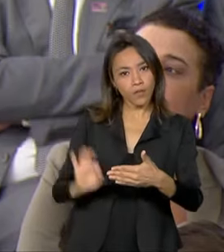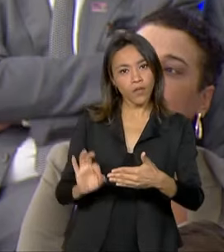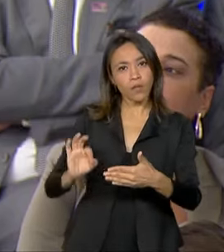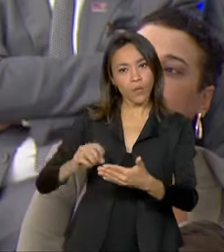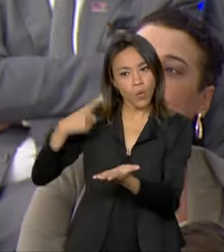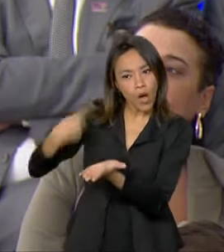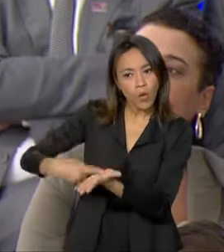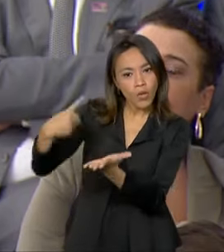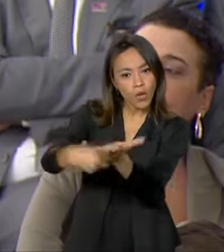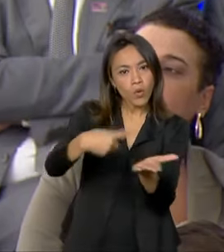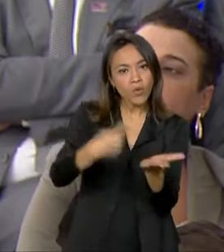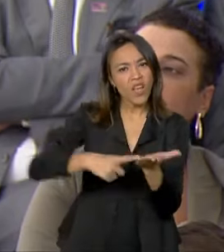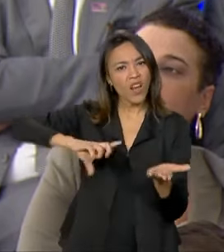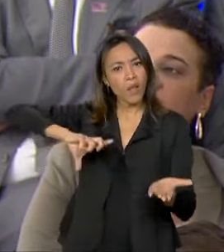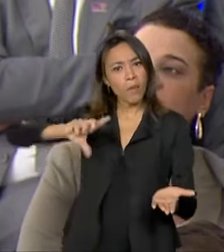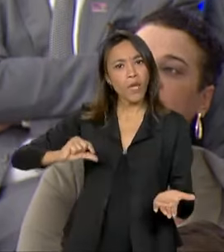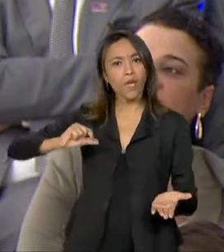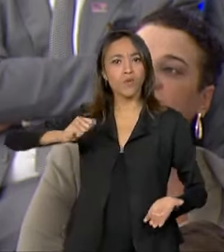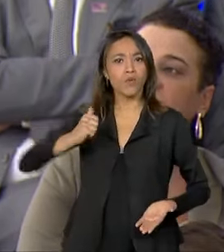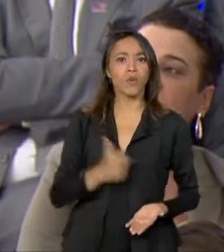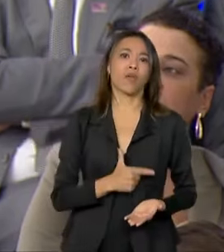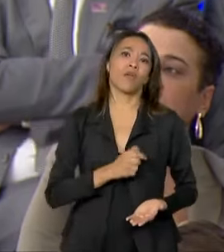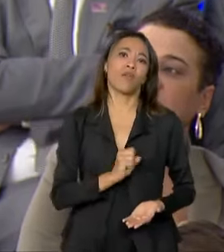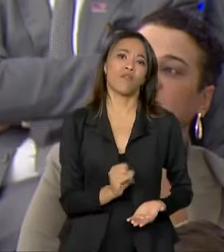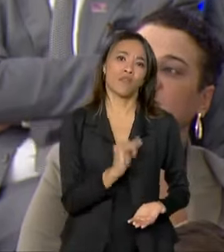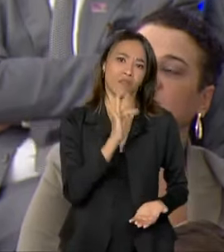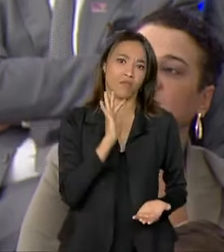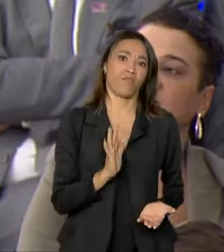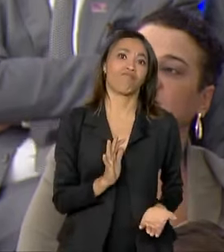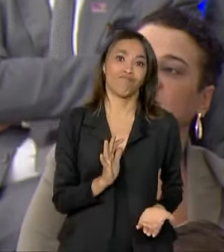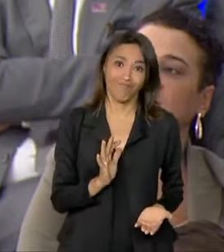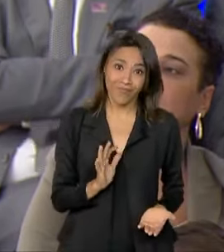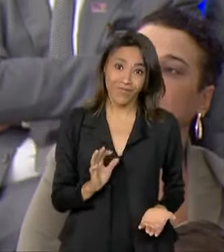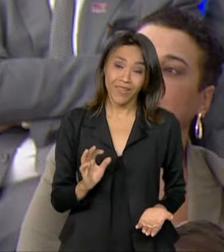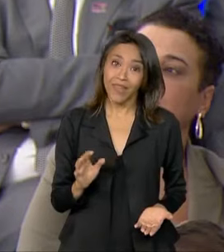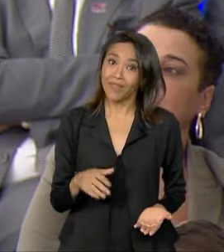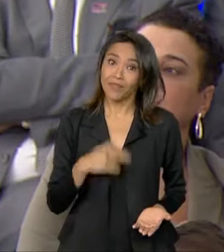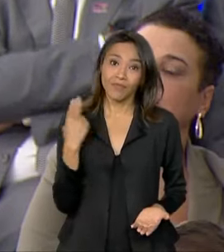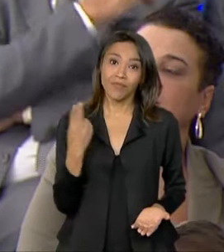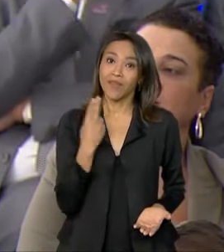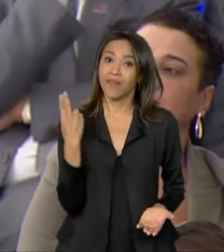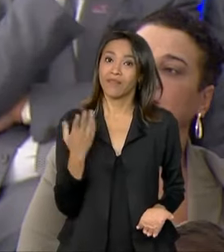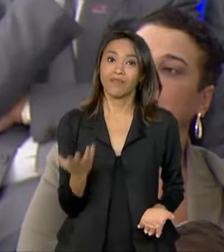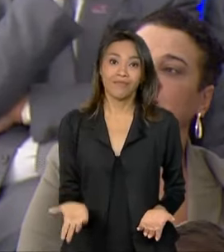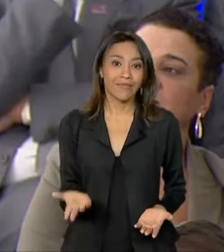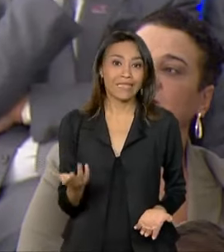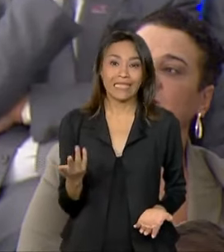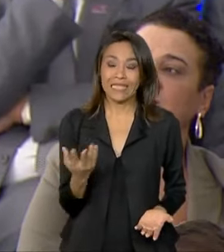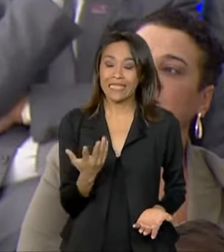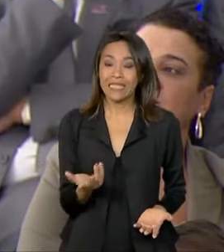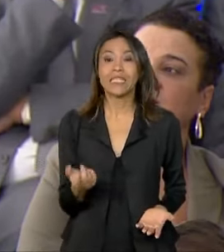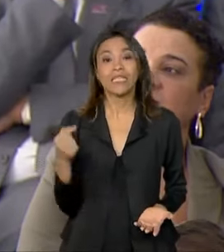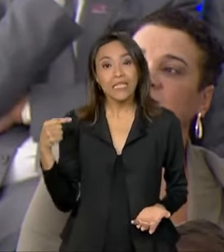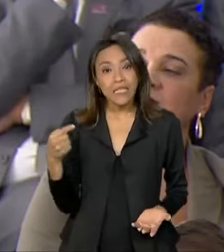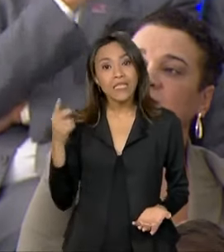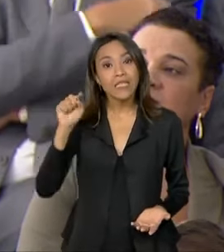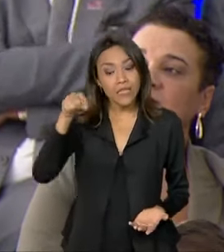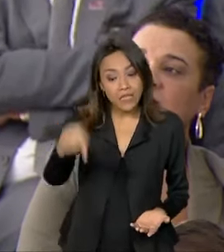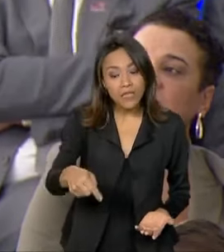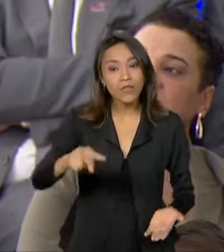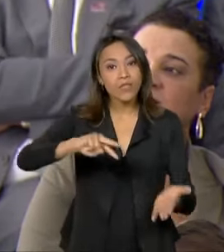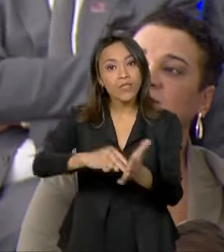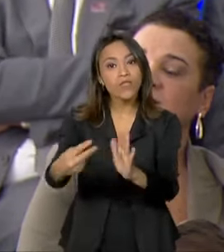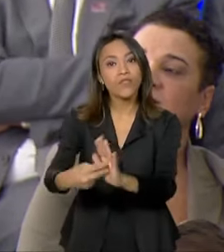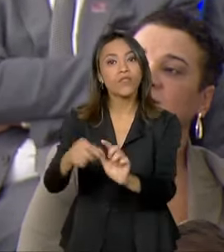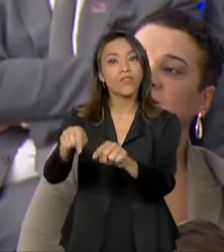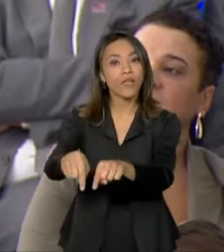aumento menos que a inflação. Ou seja, nem a inflação as pessoas tinham no seu reajuste. Isso é um sinal de que